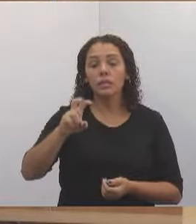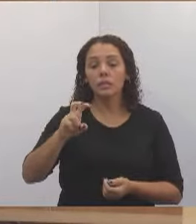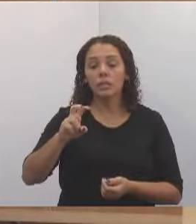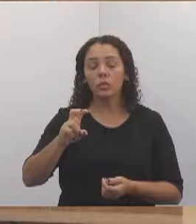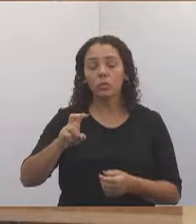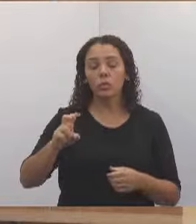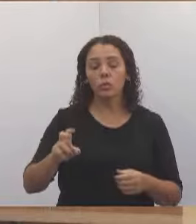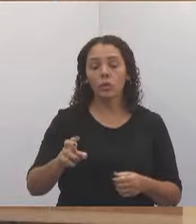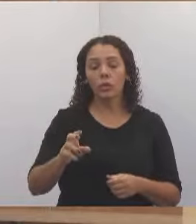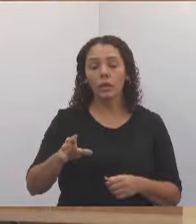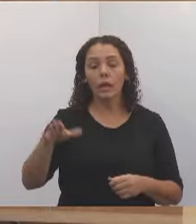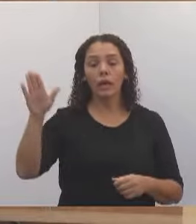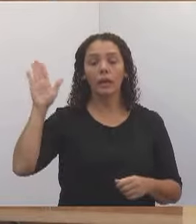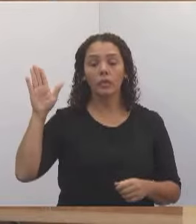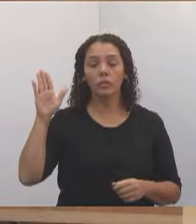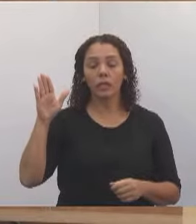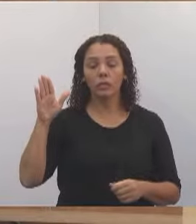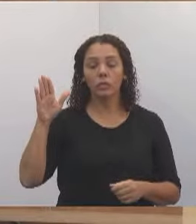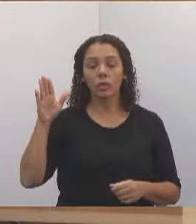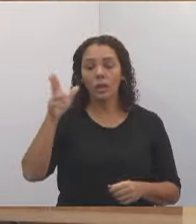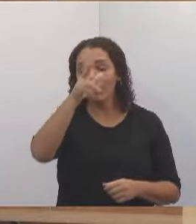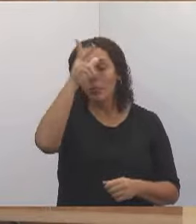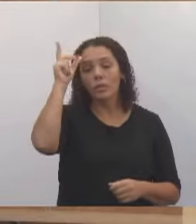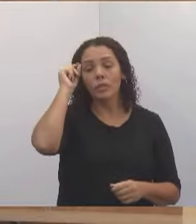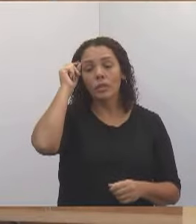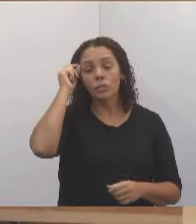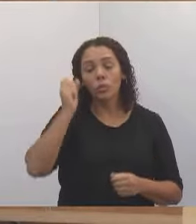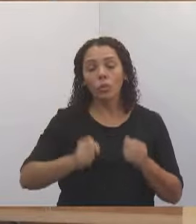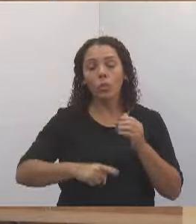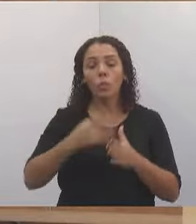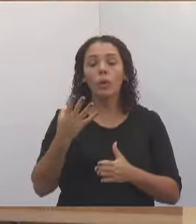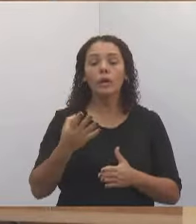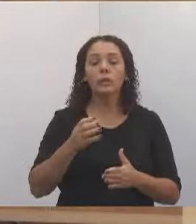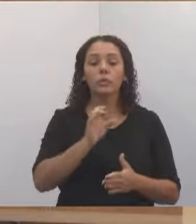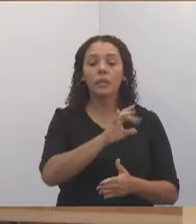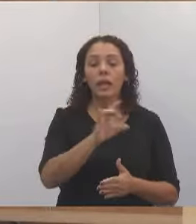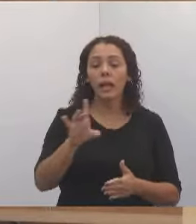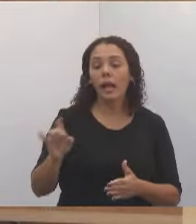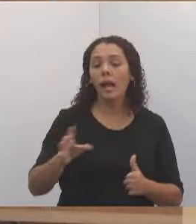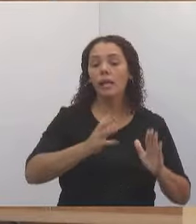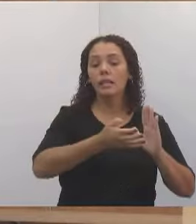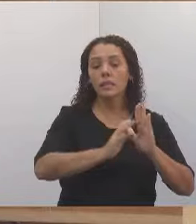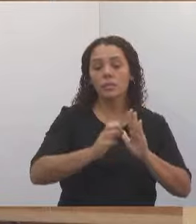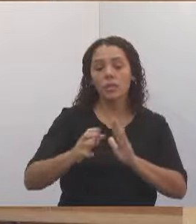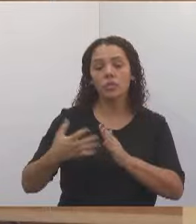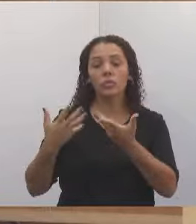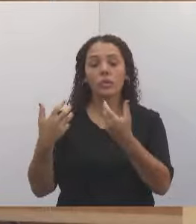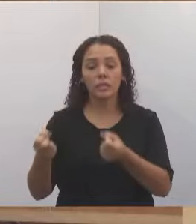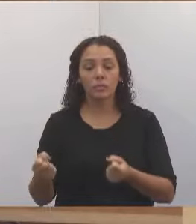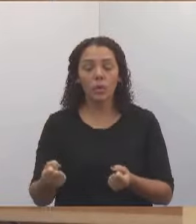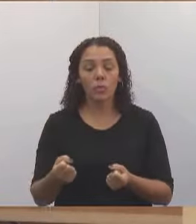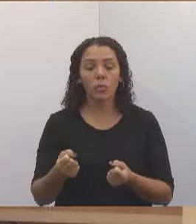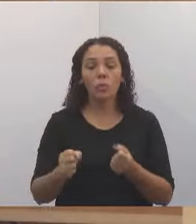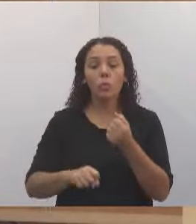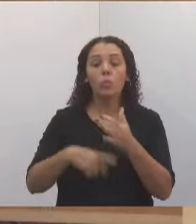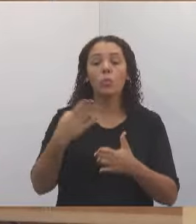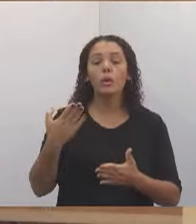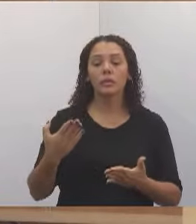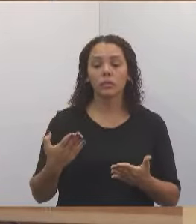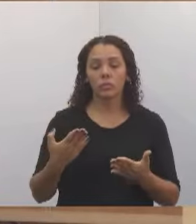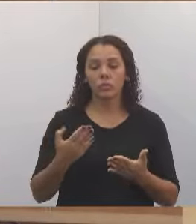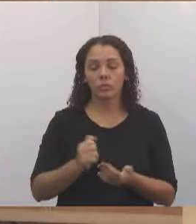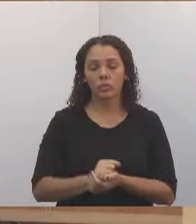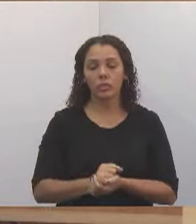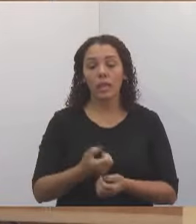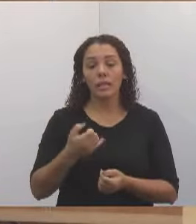recebeu do fundo partidário e quanto cada partido está gastando na cidade. Está gastando mais do que o fundo partidário? Então, esse dinheiro quem está bancando é